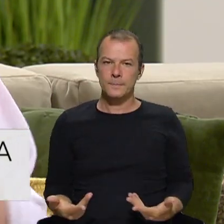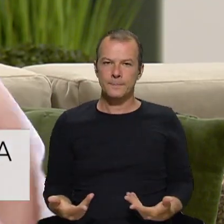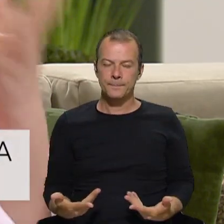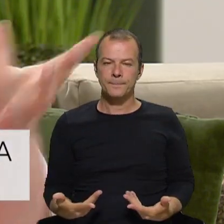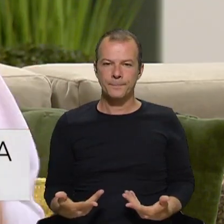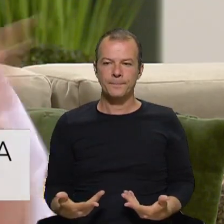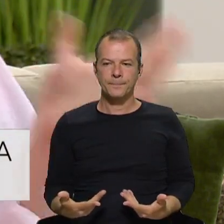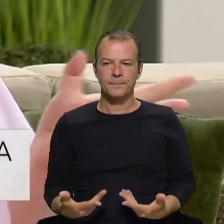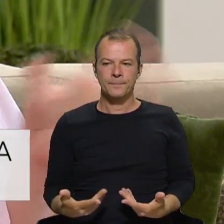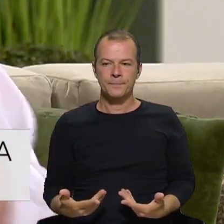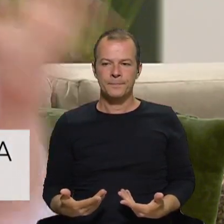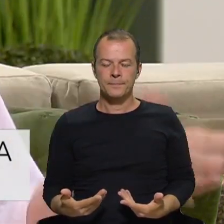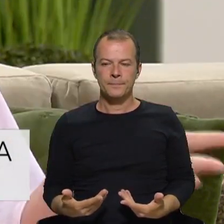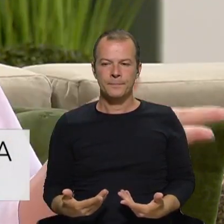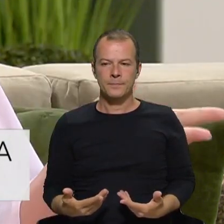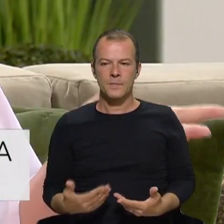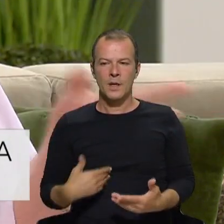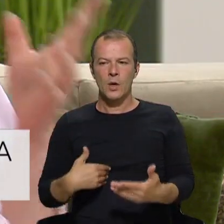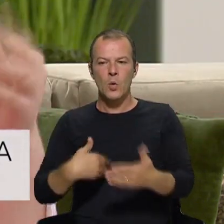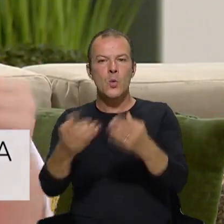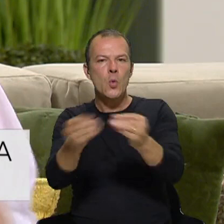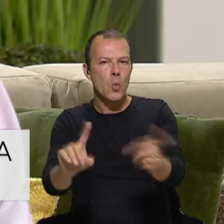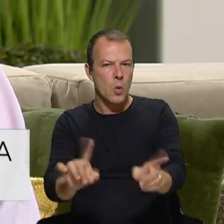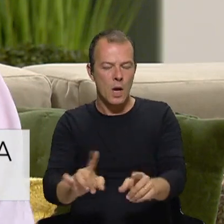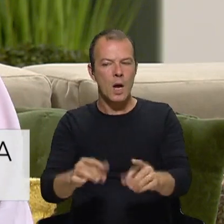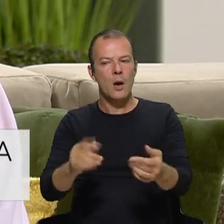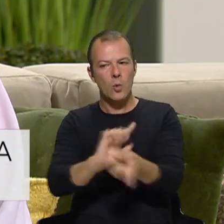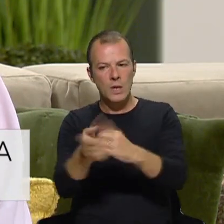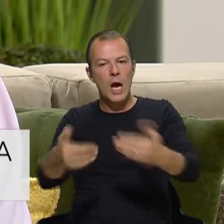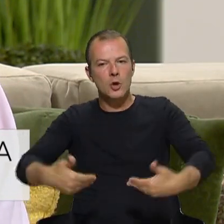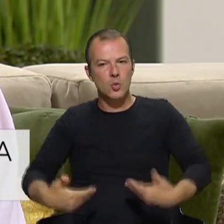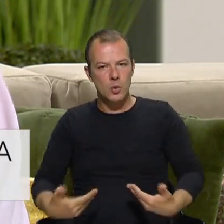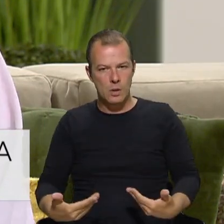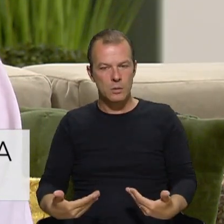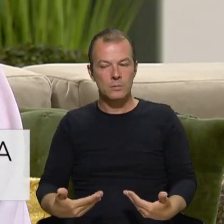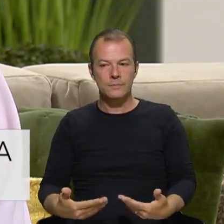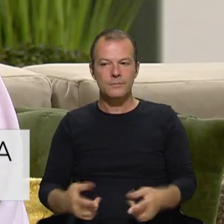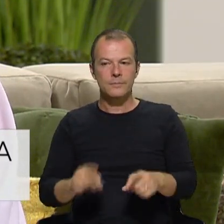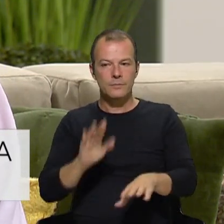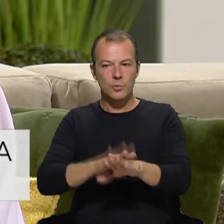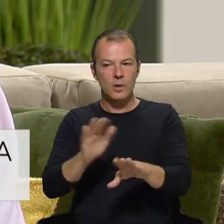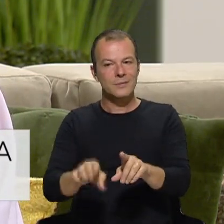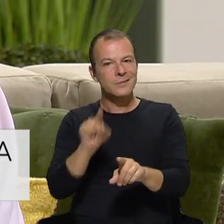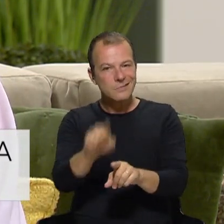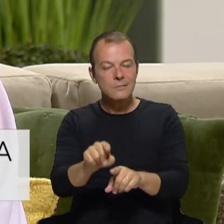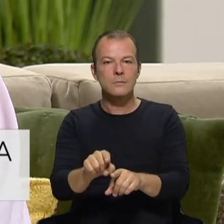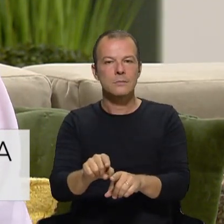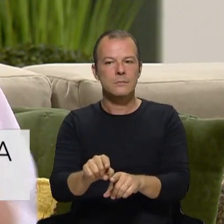não a não desaparecer. Não cura, mas ajuda. Exatamente, ajuda E é por isso mesmo